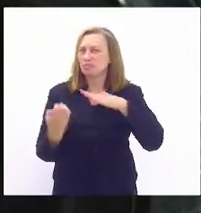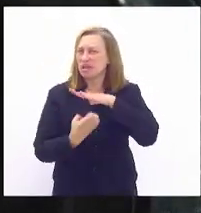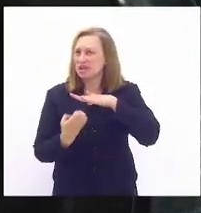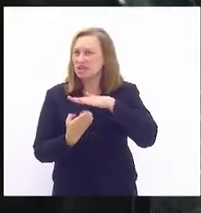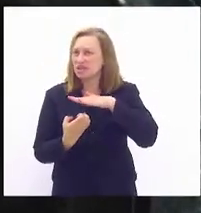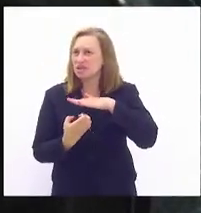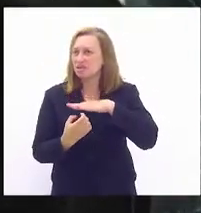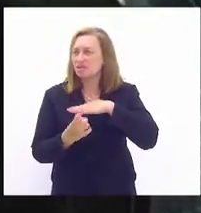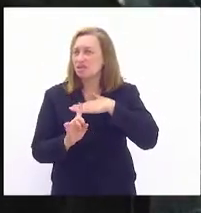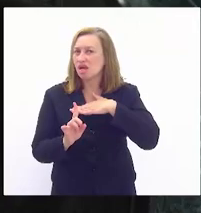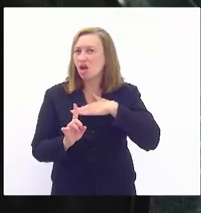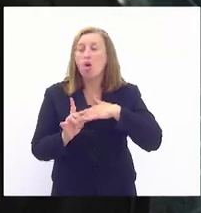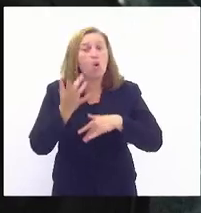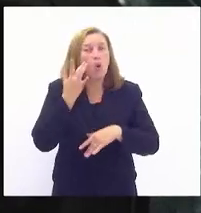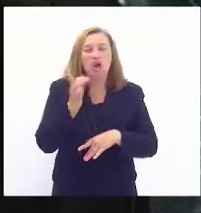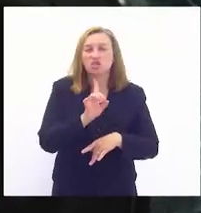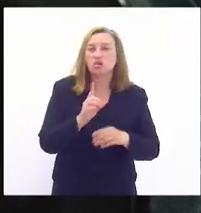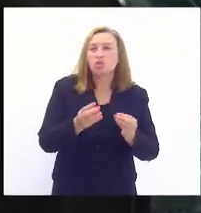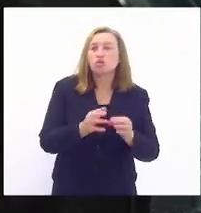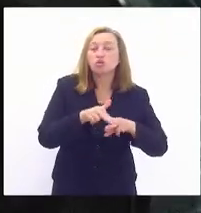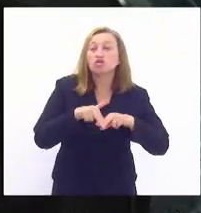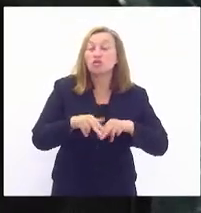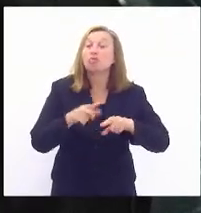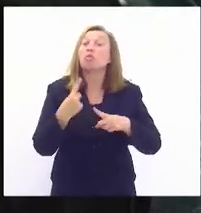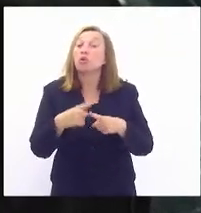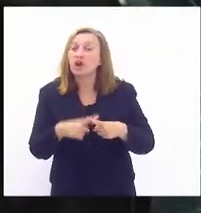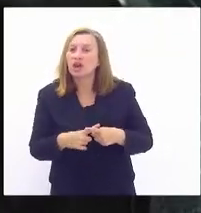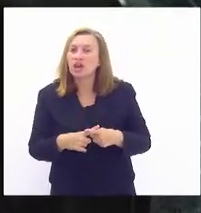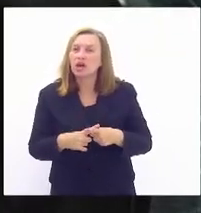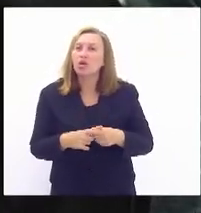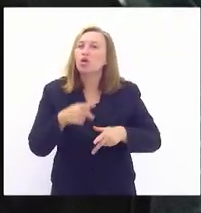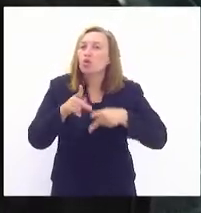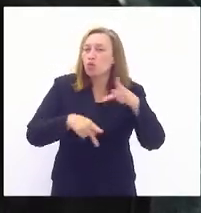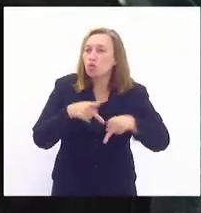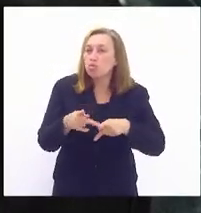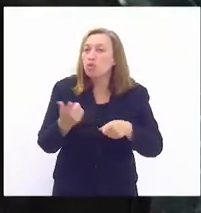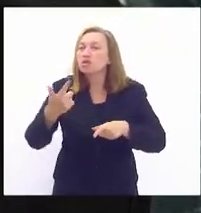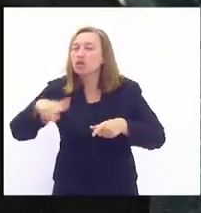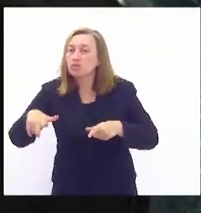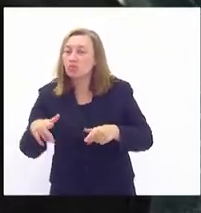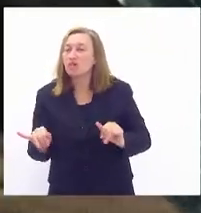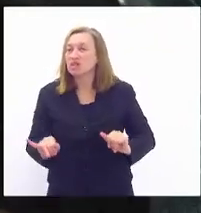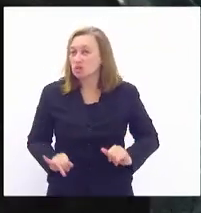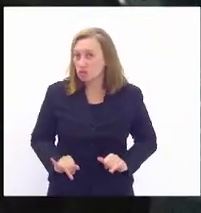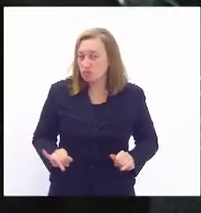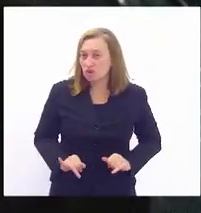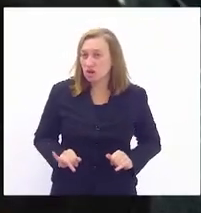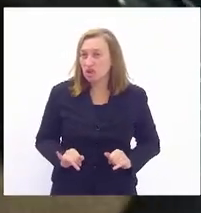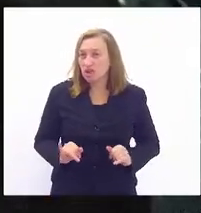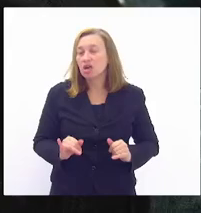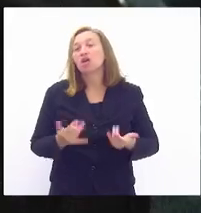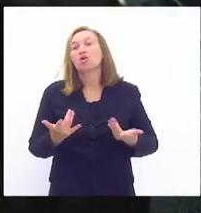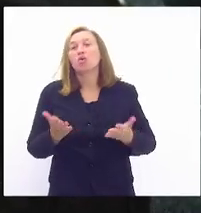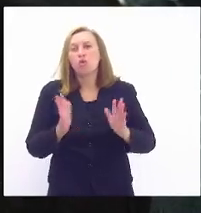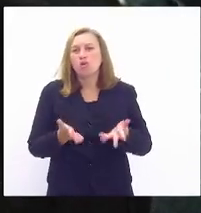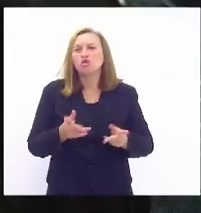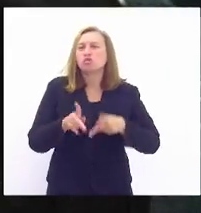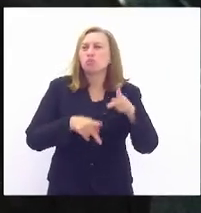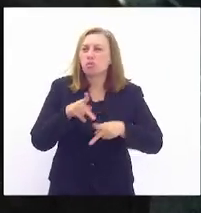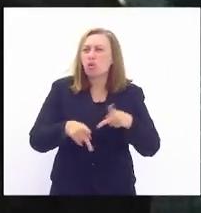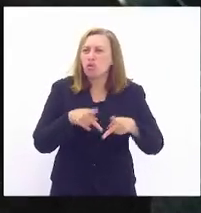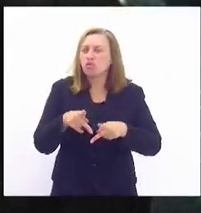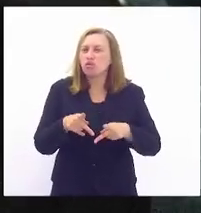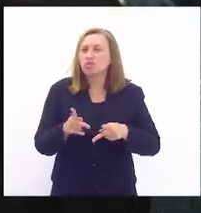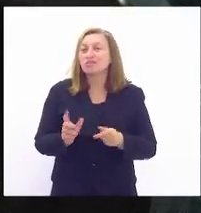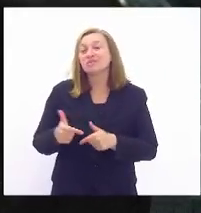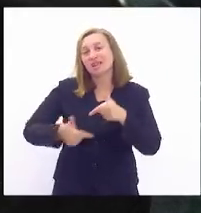empresa eu acho que hoje não é um motivo. Por quê? E a população depois, como que fica? Porque a maioria da população hoje está